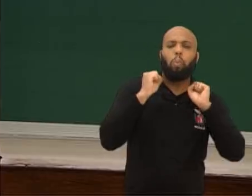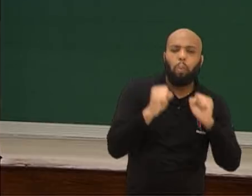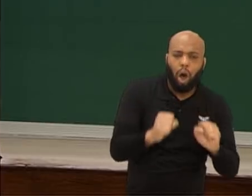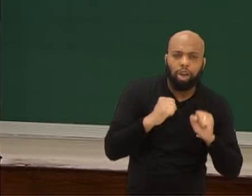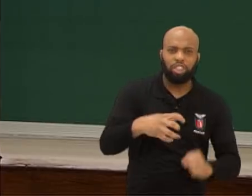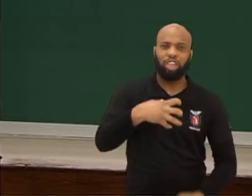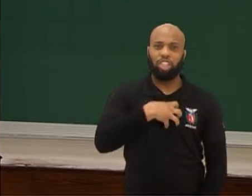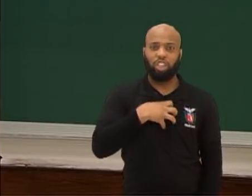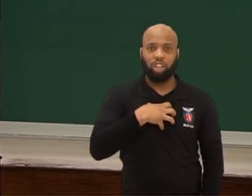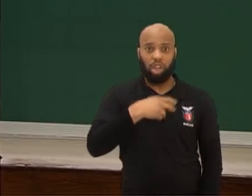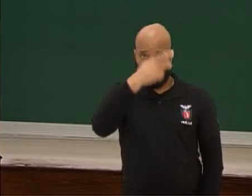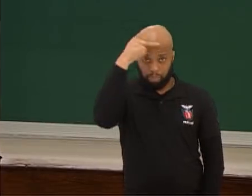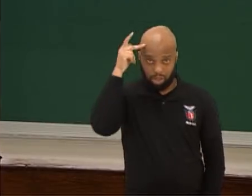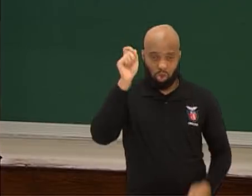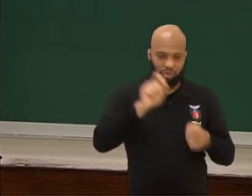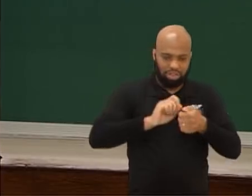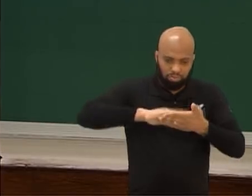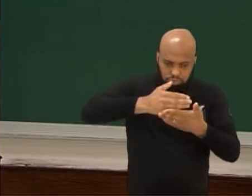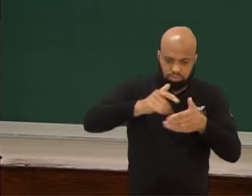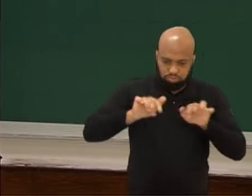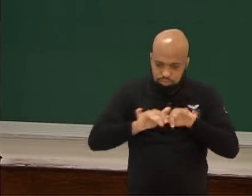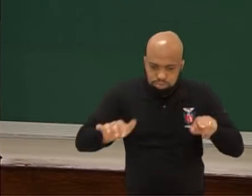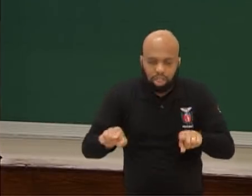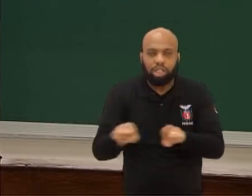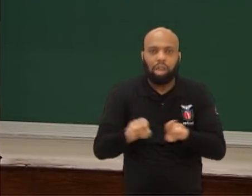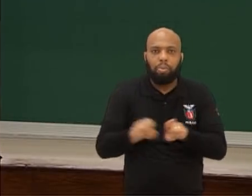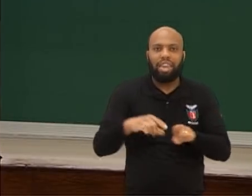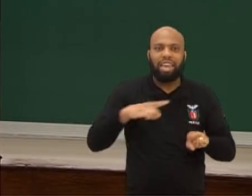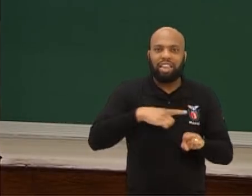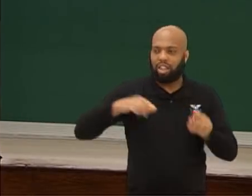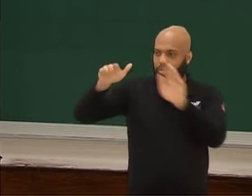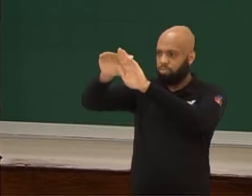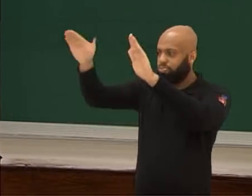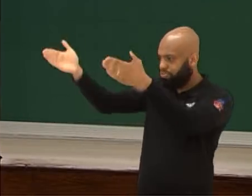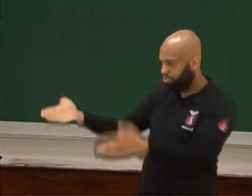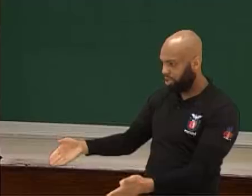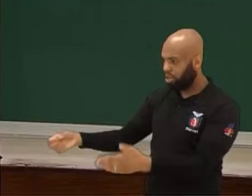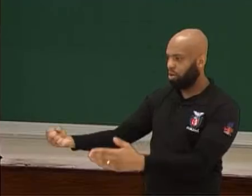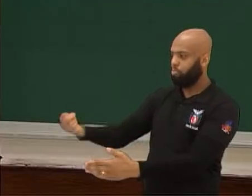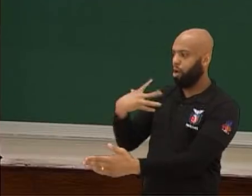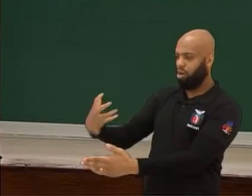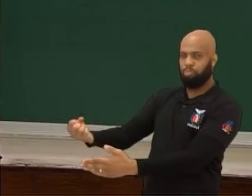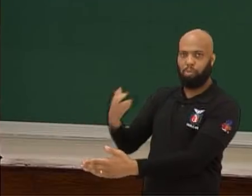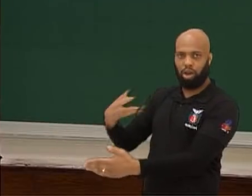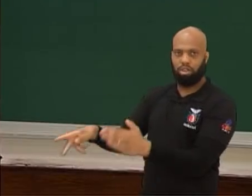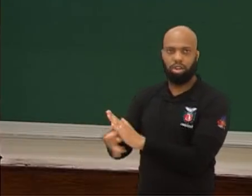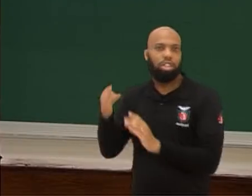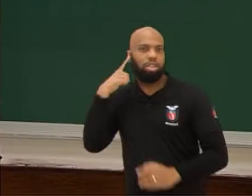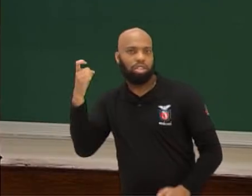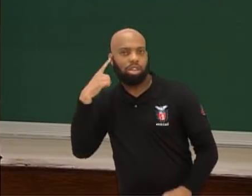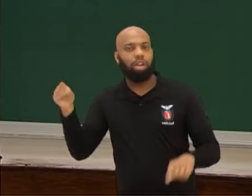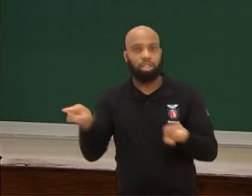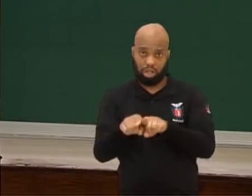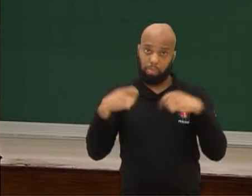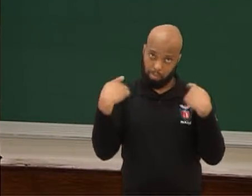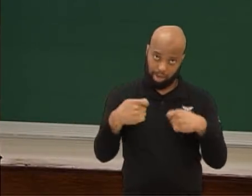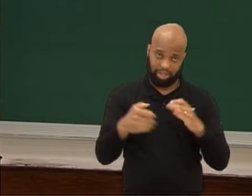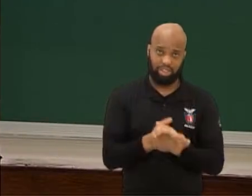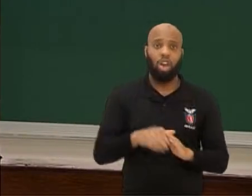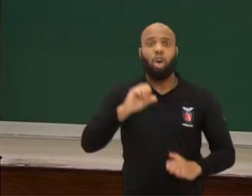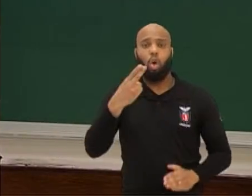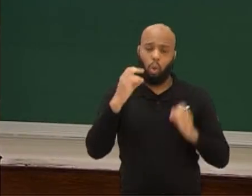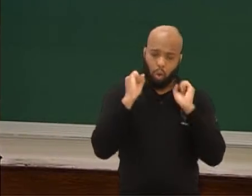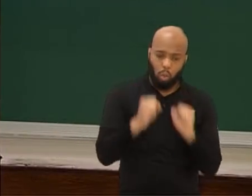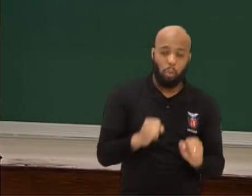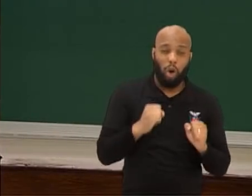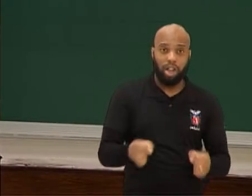executado mecanicamente, com computador, com caixas de som, são alguns tipos de materiais que são necessários. Ou ele pode ser executado